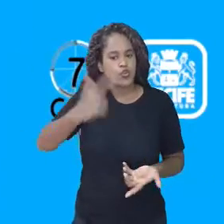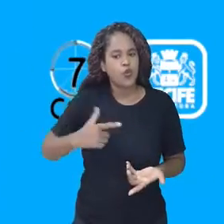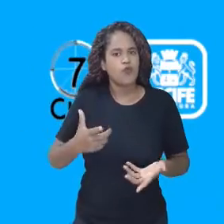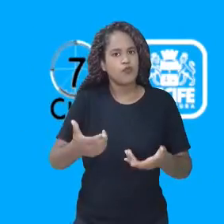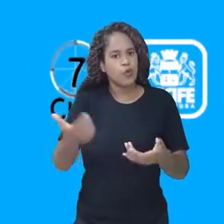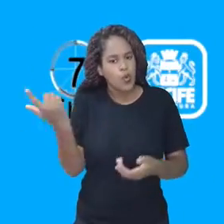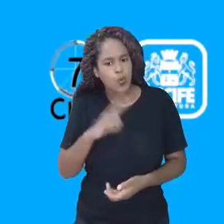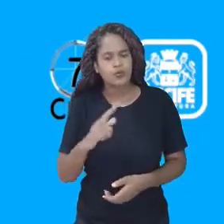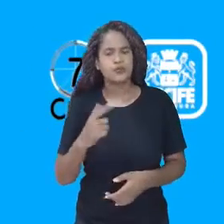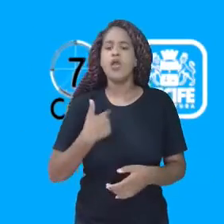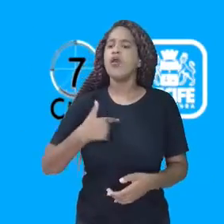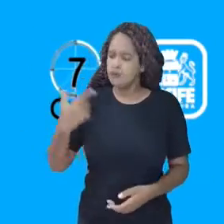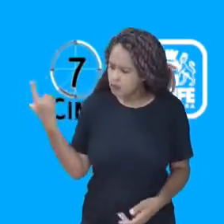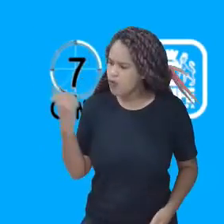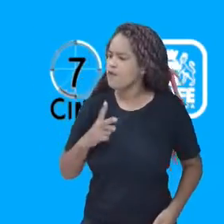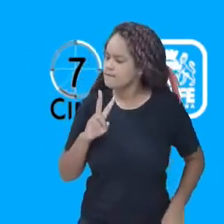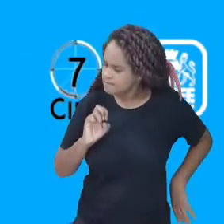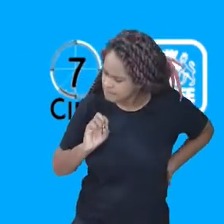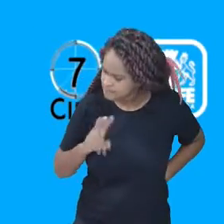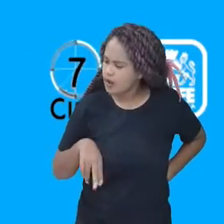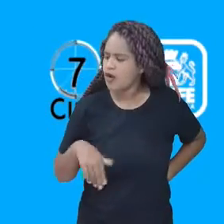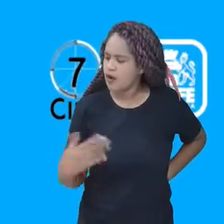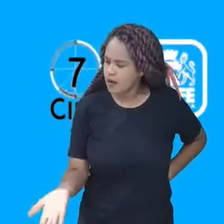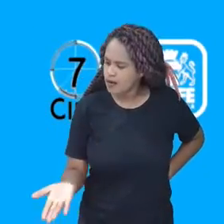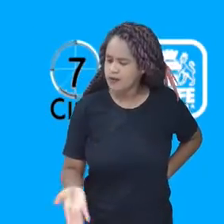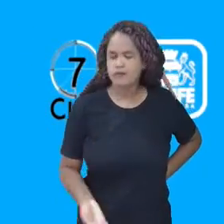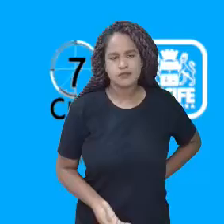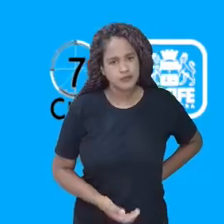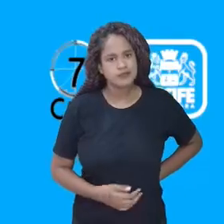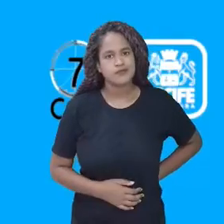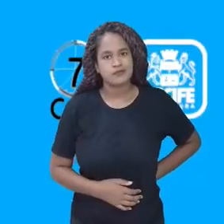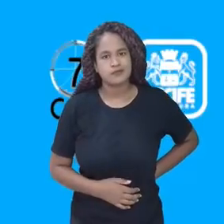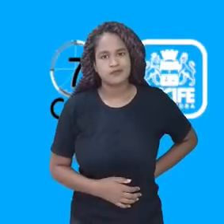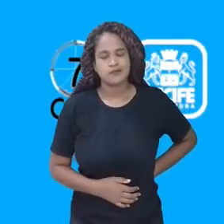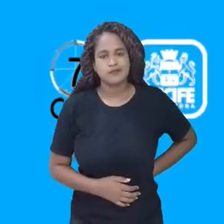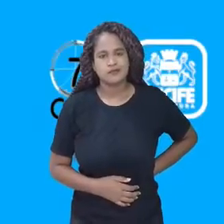não consigo. Eu tô contigo, eu vou ganhar, né? Eu vou ganhar, vai ser aí tu.